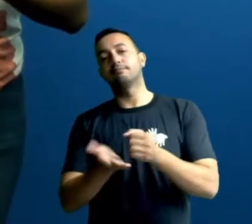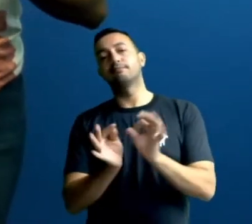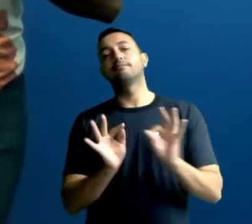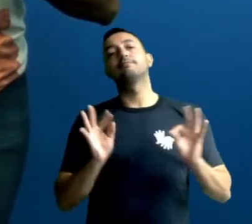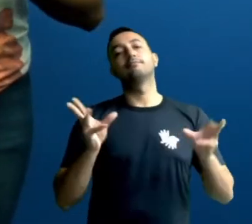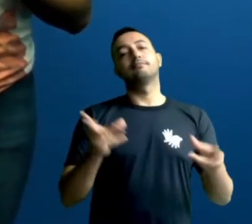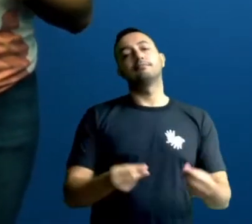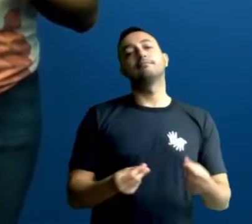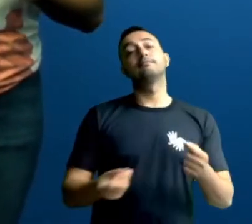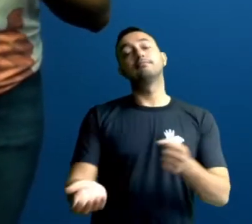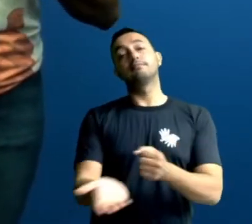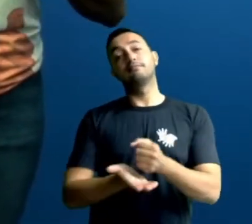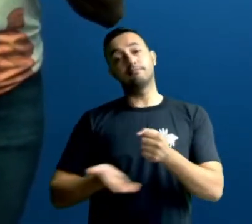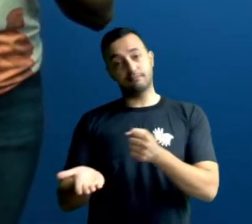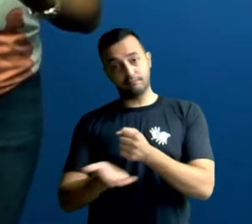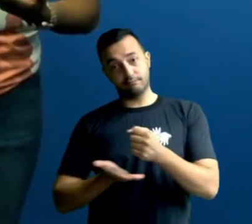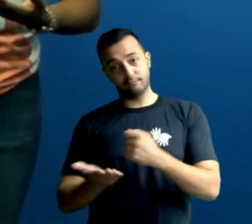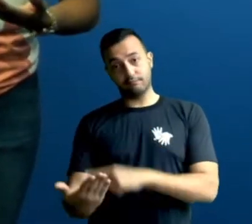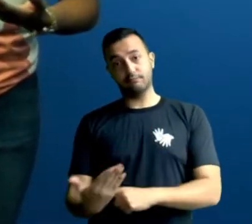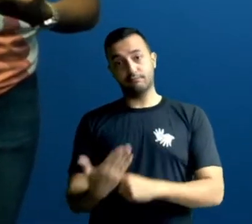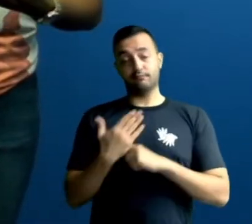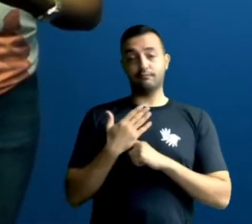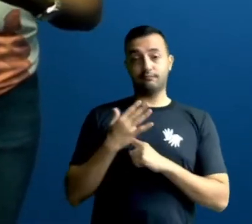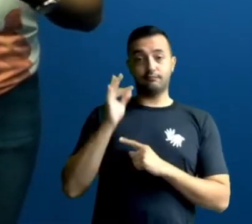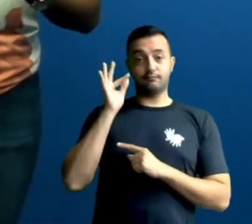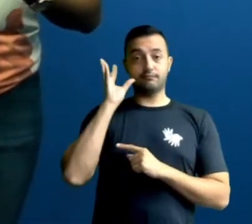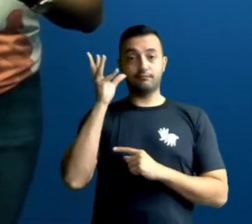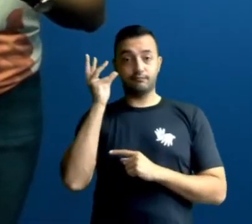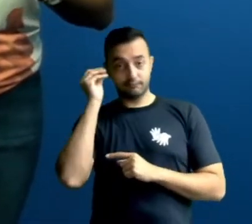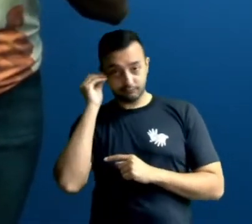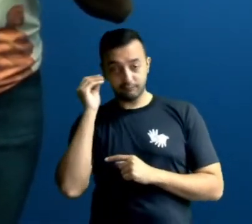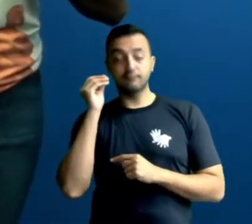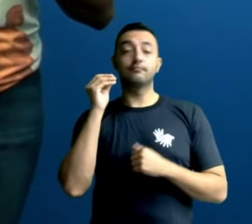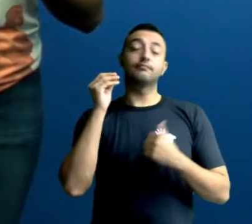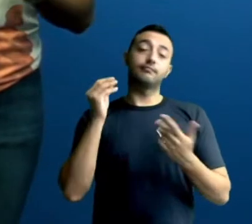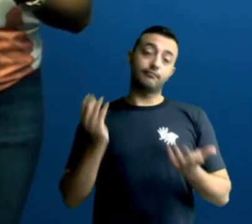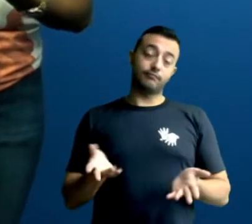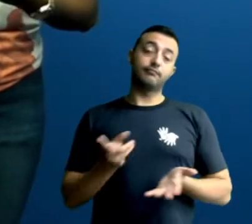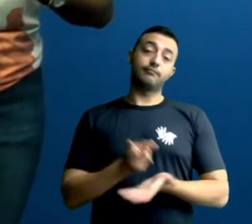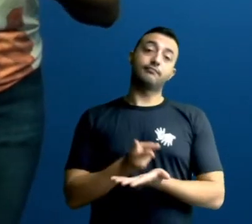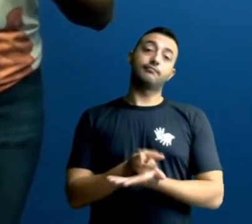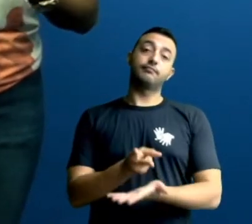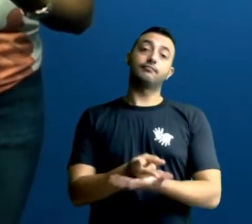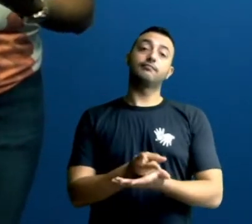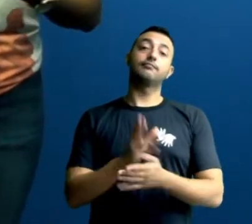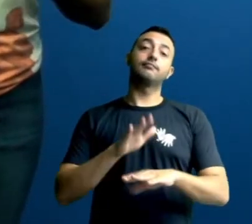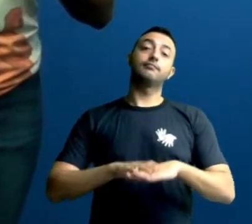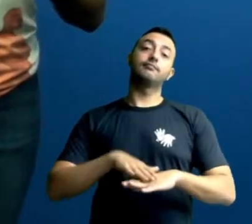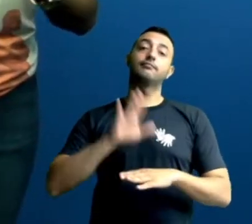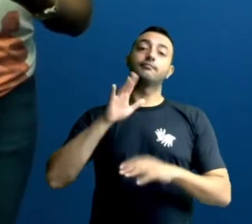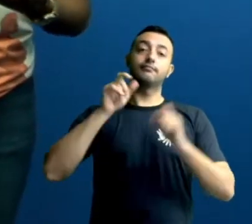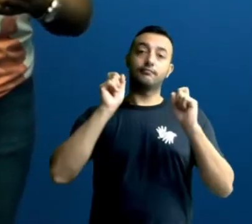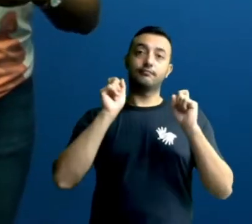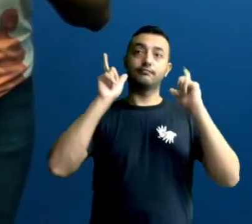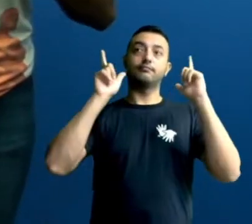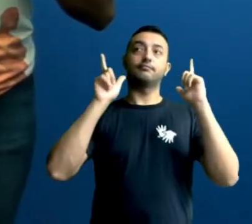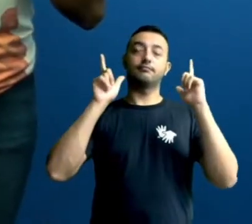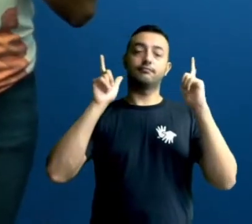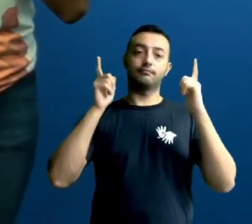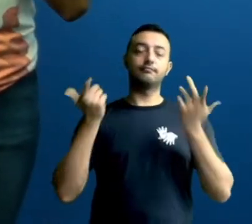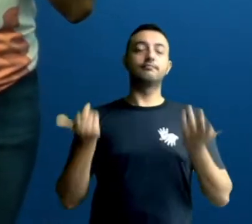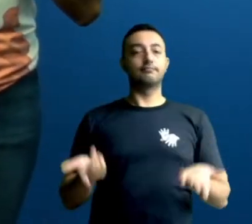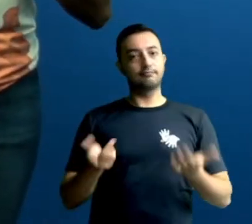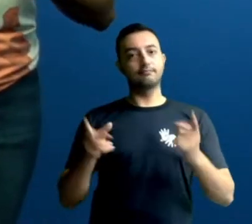tudo. É a base que nos traz conhecimentos, que nos deixa sempre mais antenados,